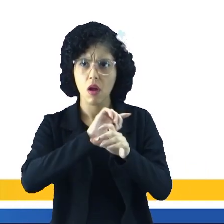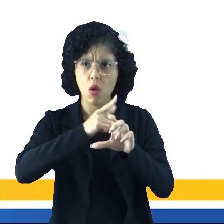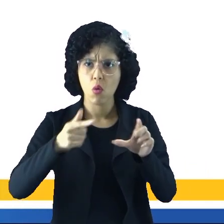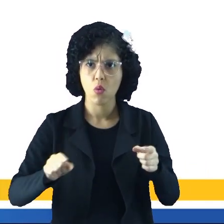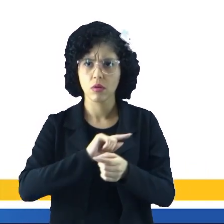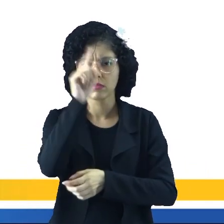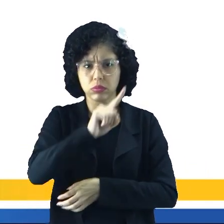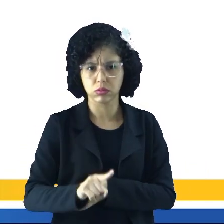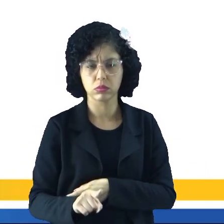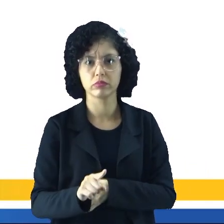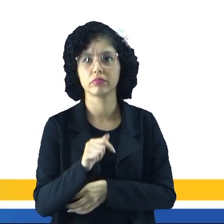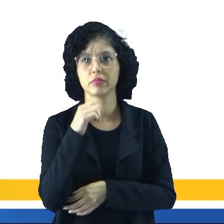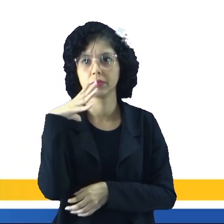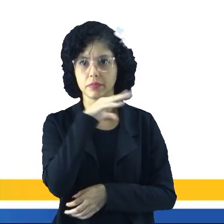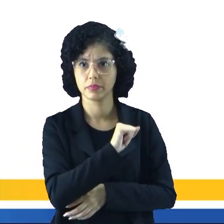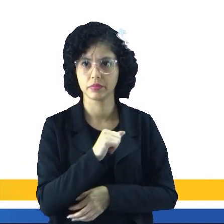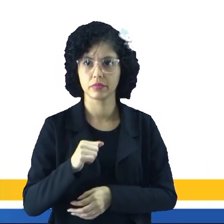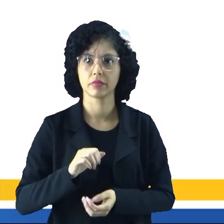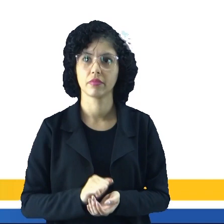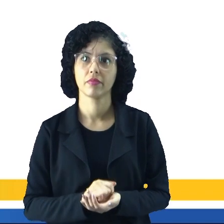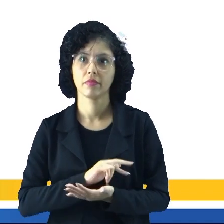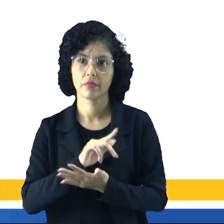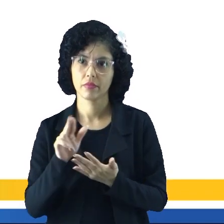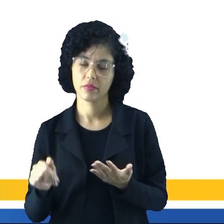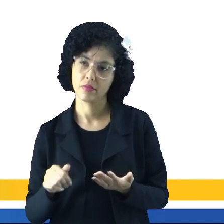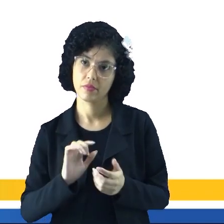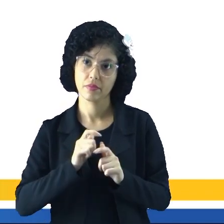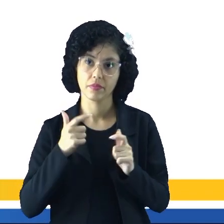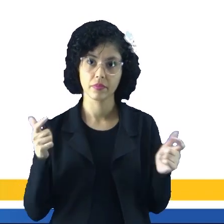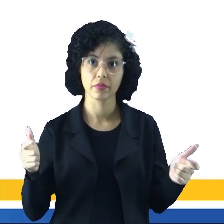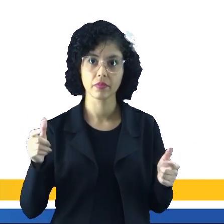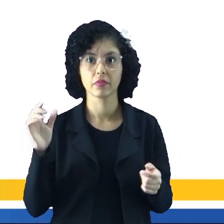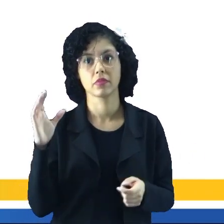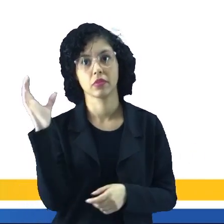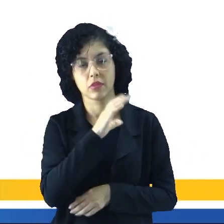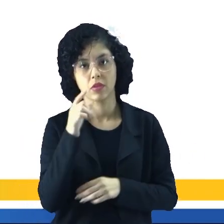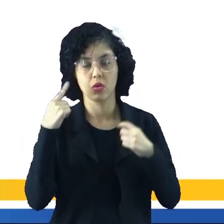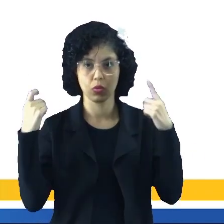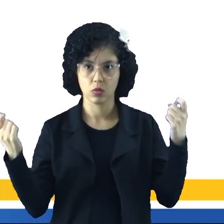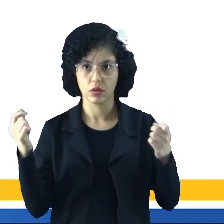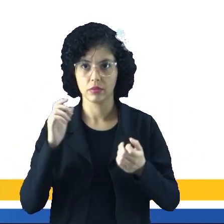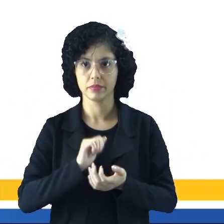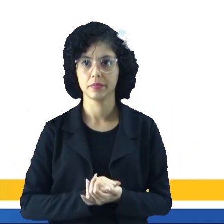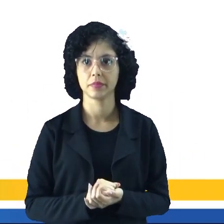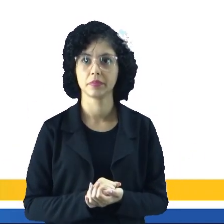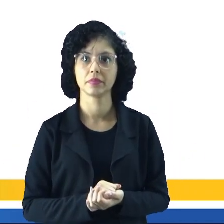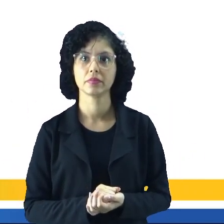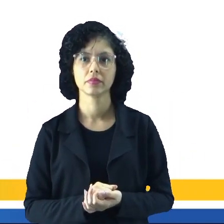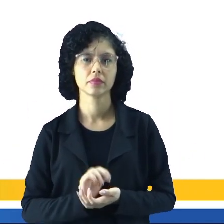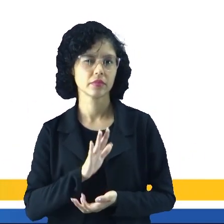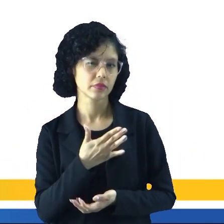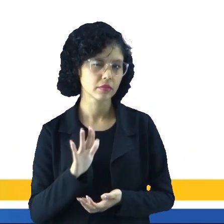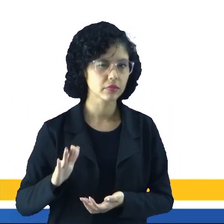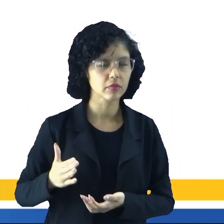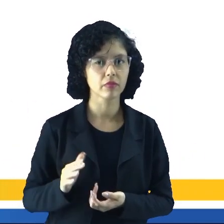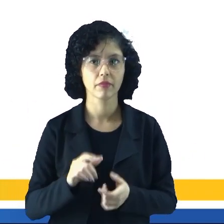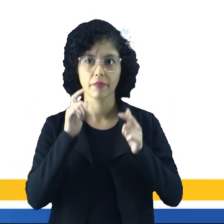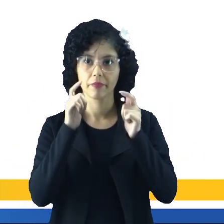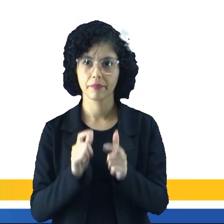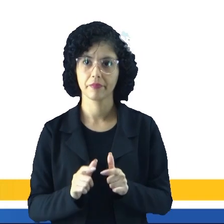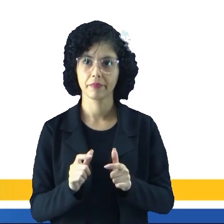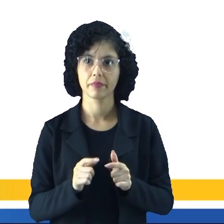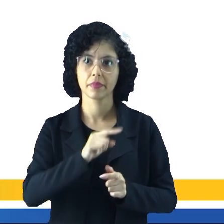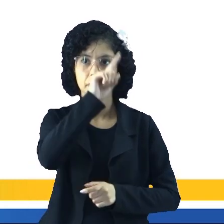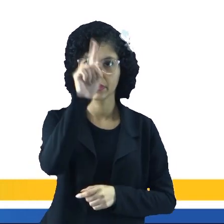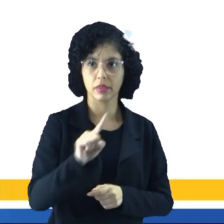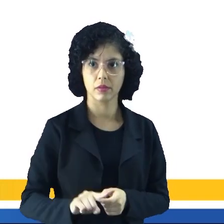onda de choque supersônica, com velocidade várias vezes maior que a velocidade do som do ar, e que nas proximidades do local